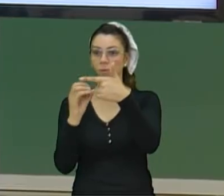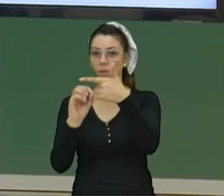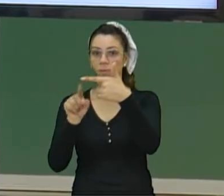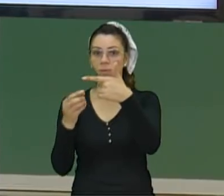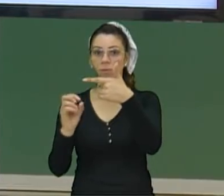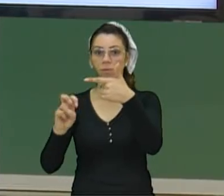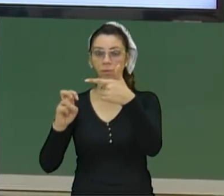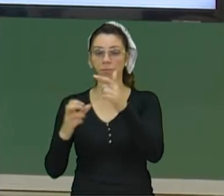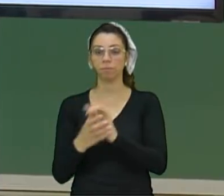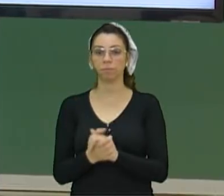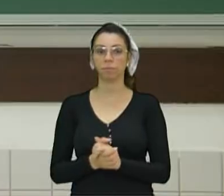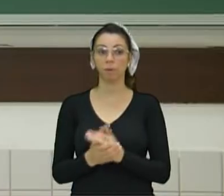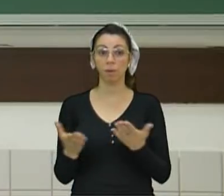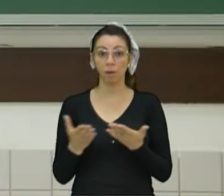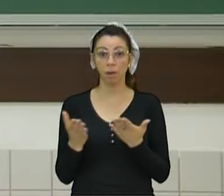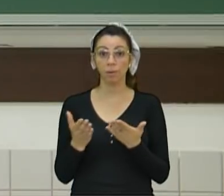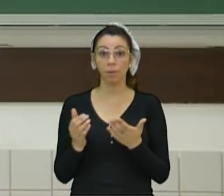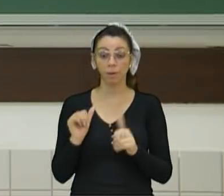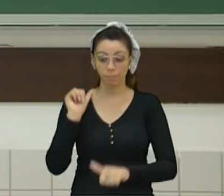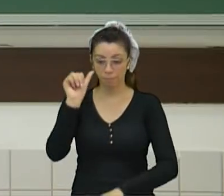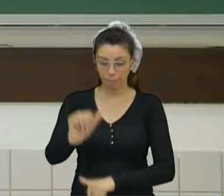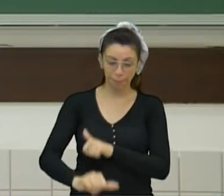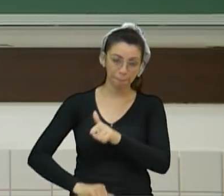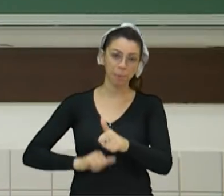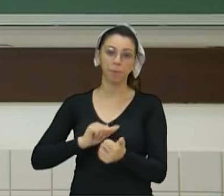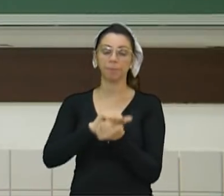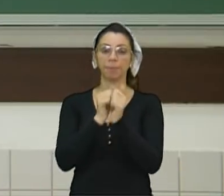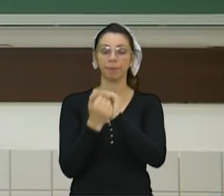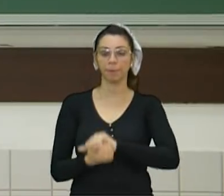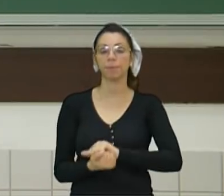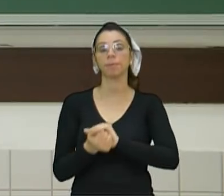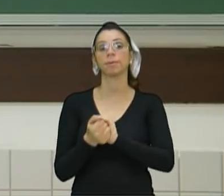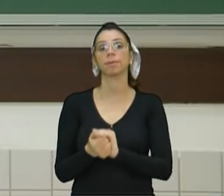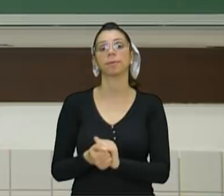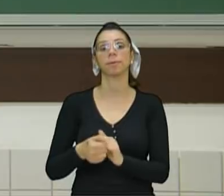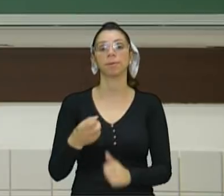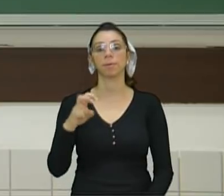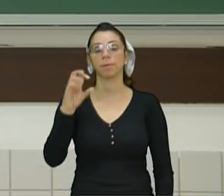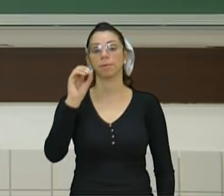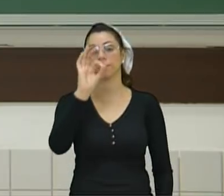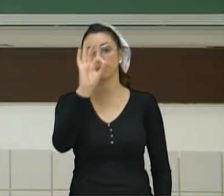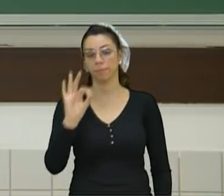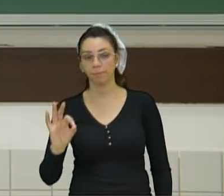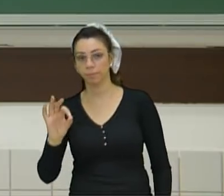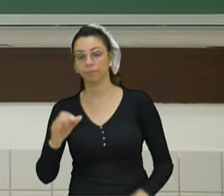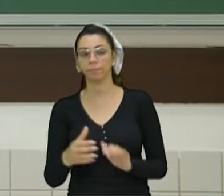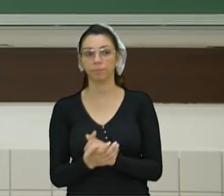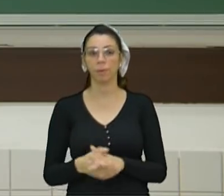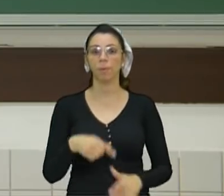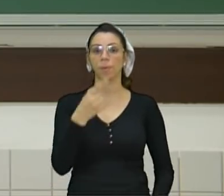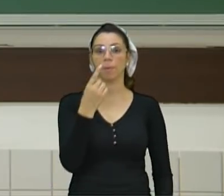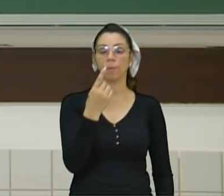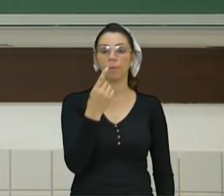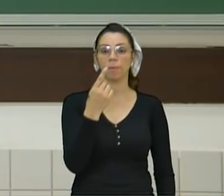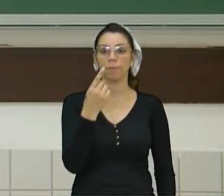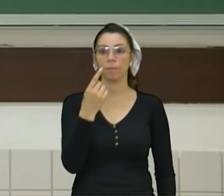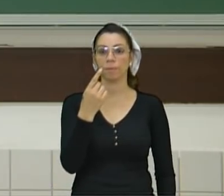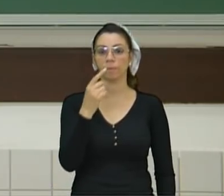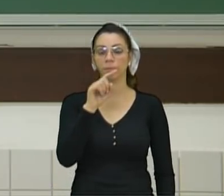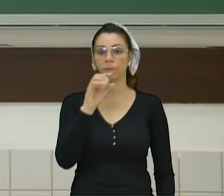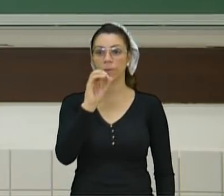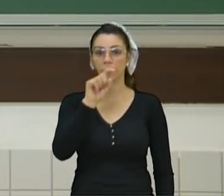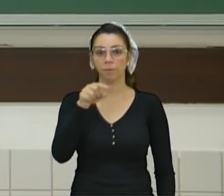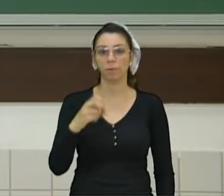Agora eu transformo em porcentagem. Multiplico 0,5 por 100 e eu tenho lá 50%. Então, a minha